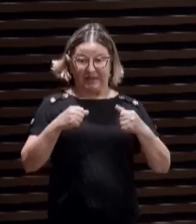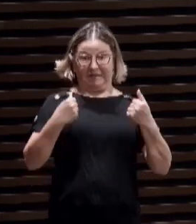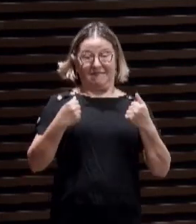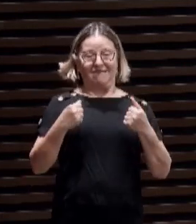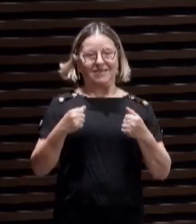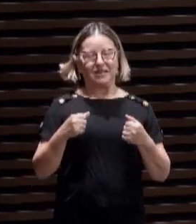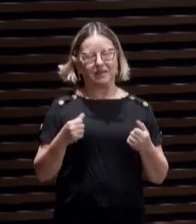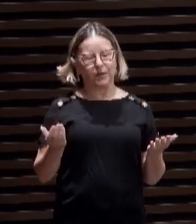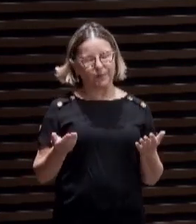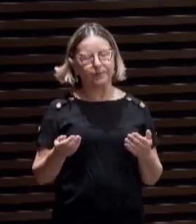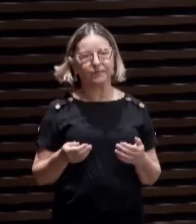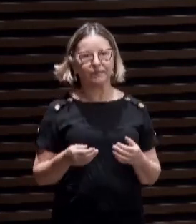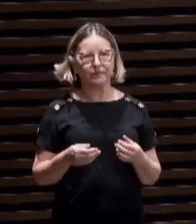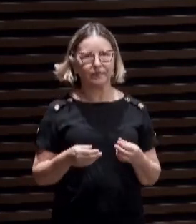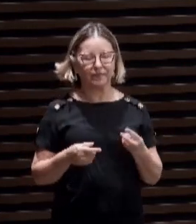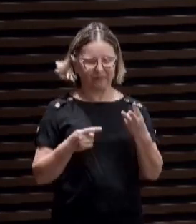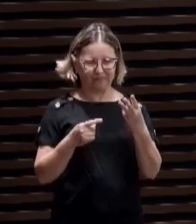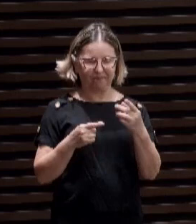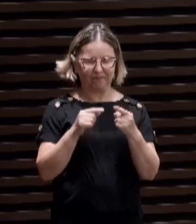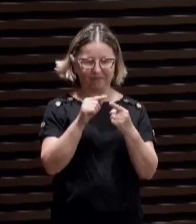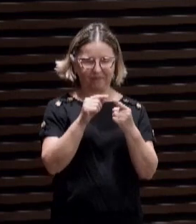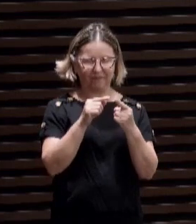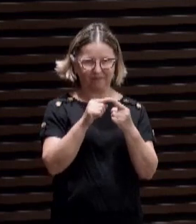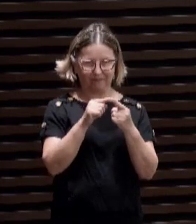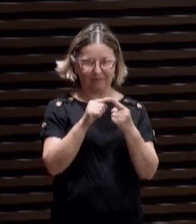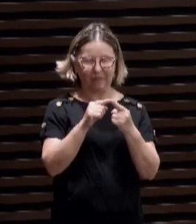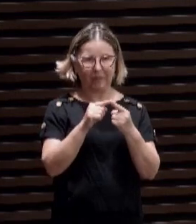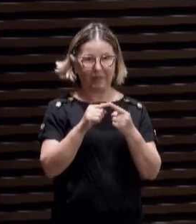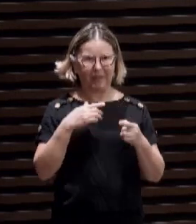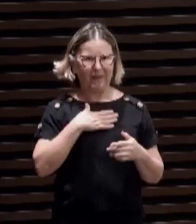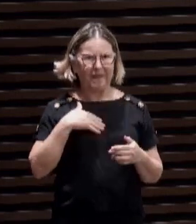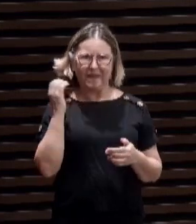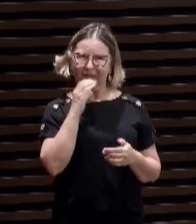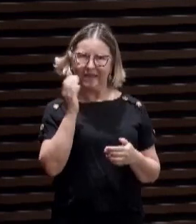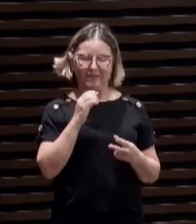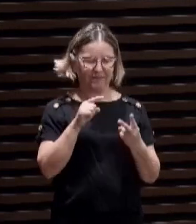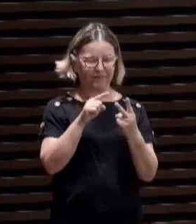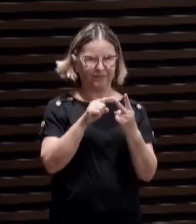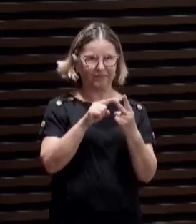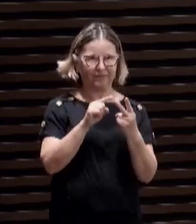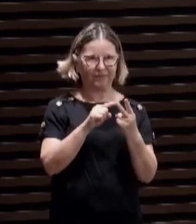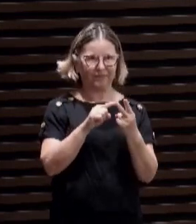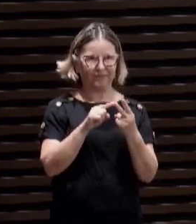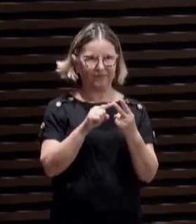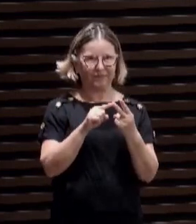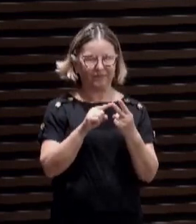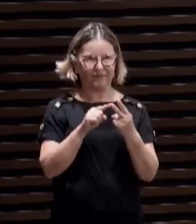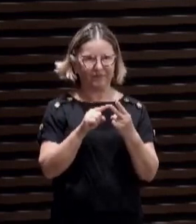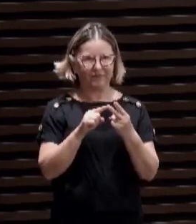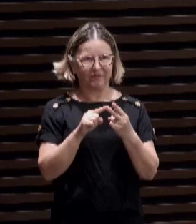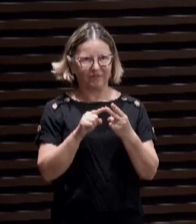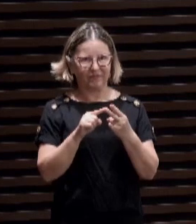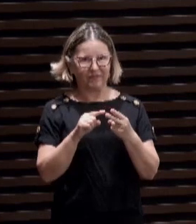3 coisas são: prazer imediato, a realização instantânea de